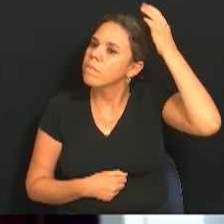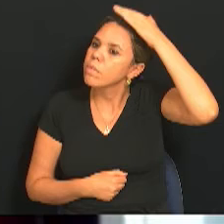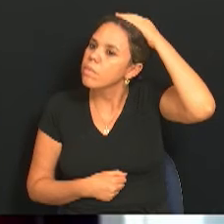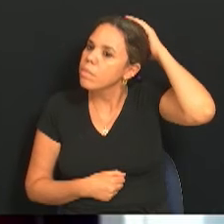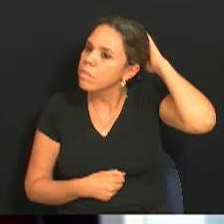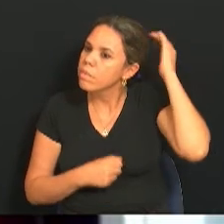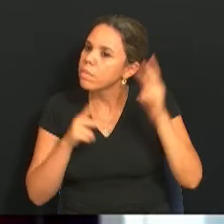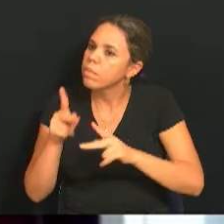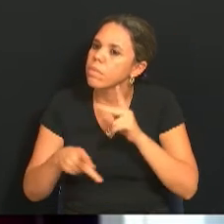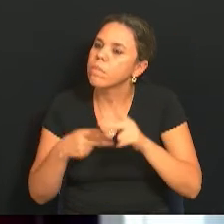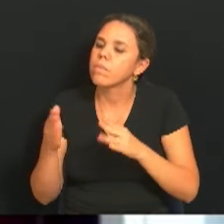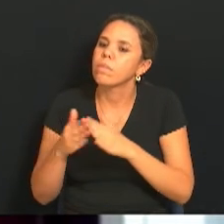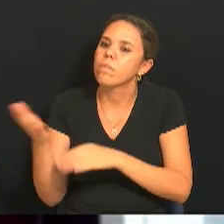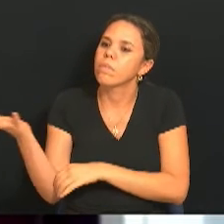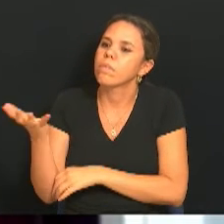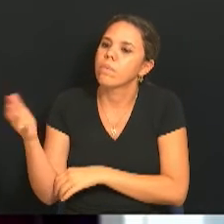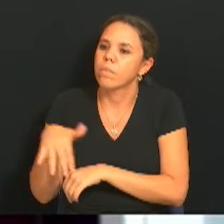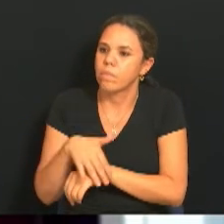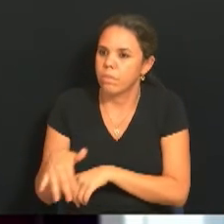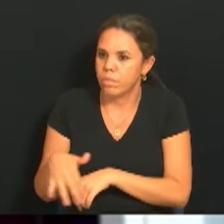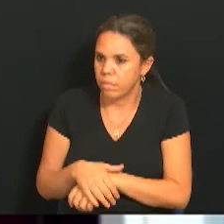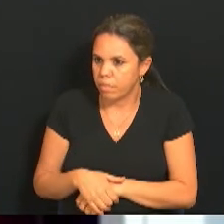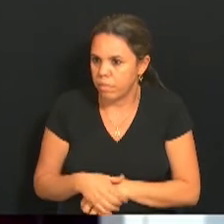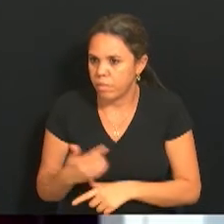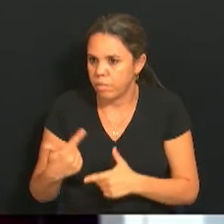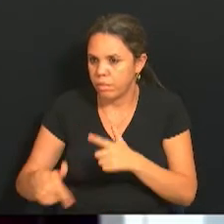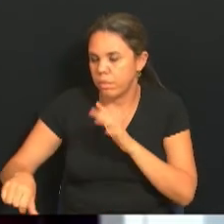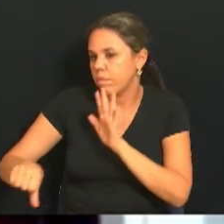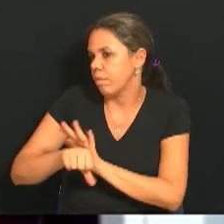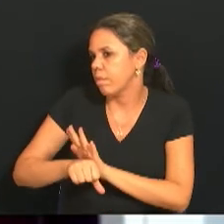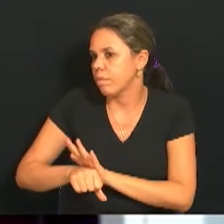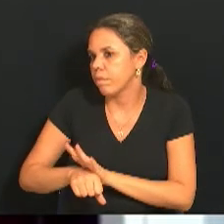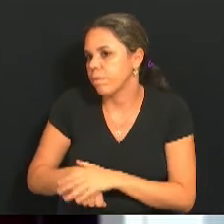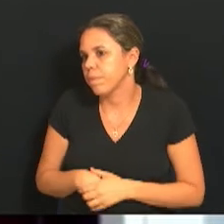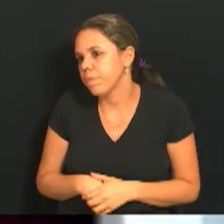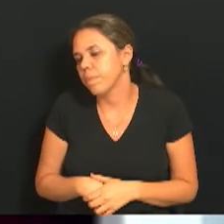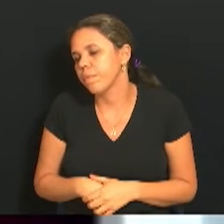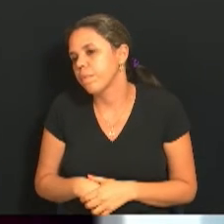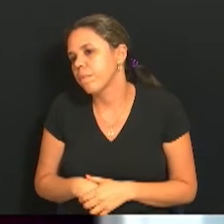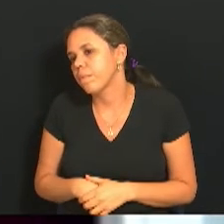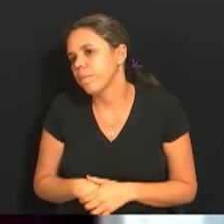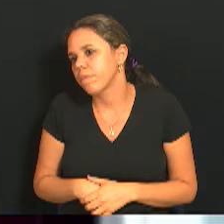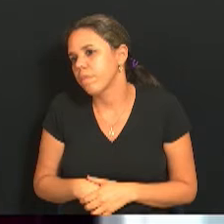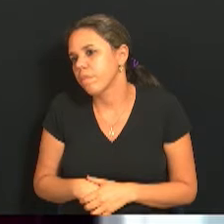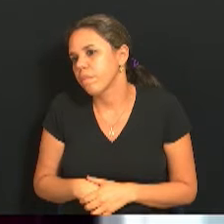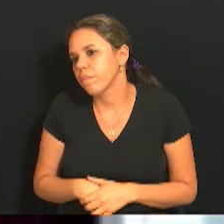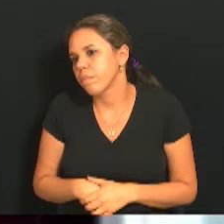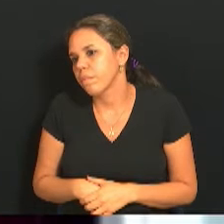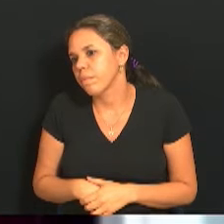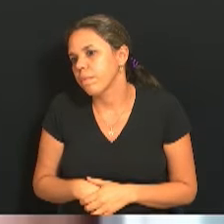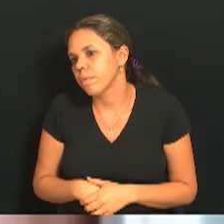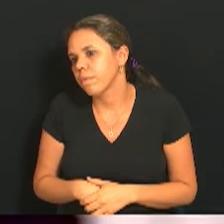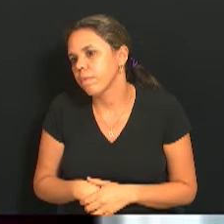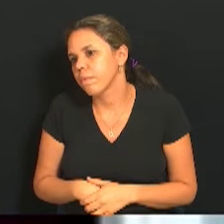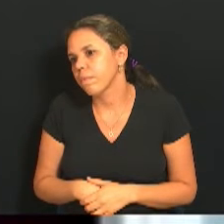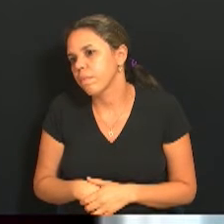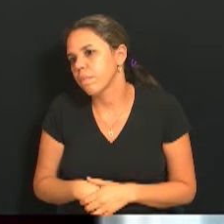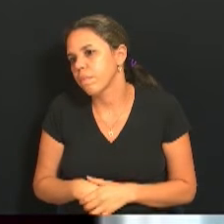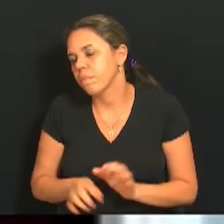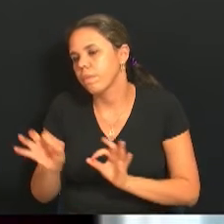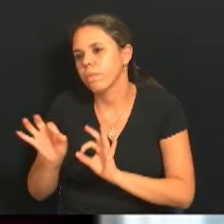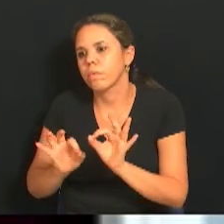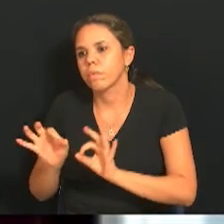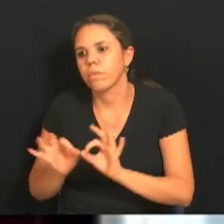nas ruas, eventualmente situações criminais que possam estar cometendo, né? Na possibilidade de regularização